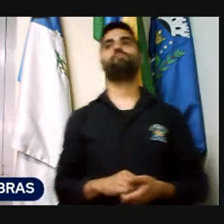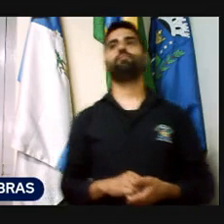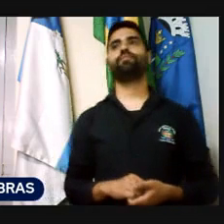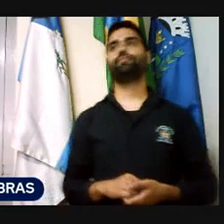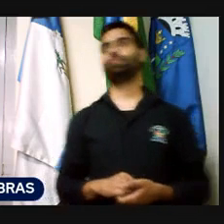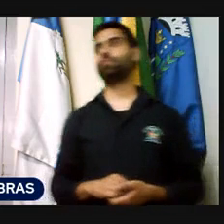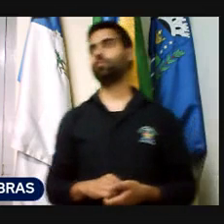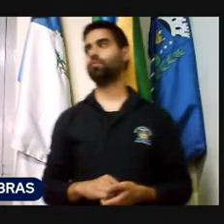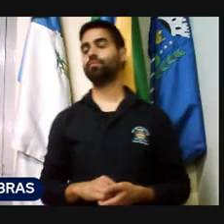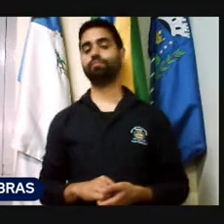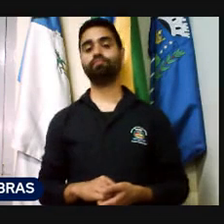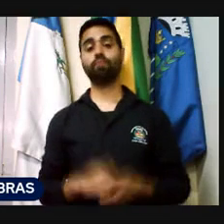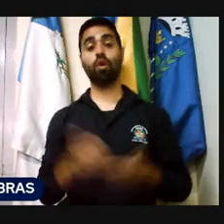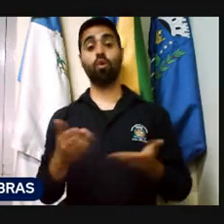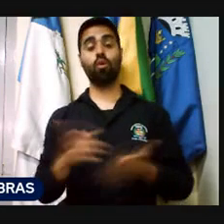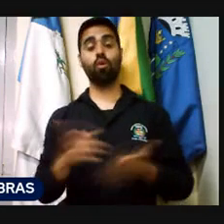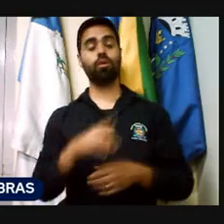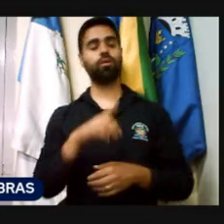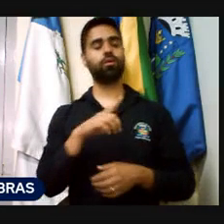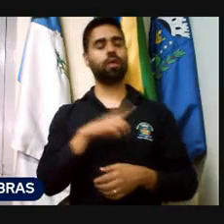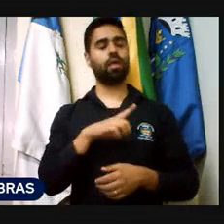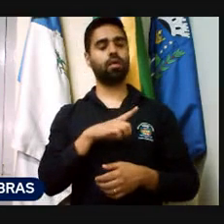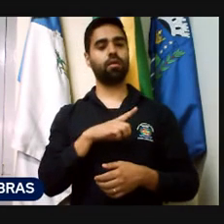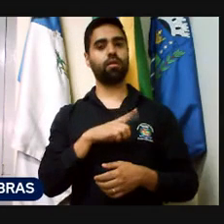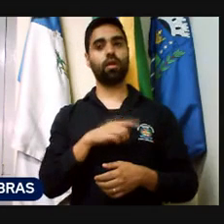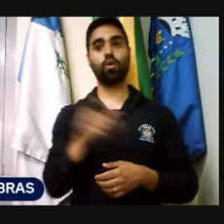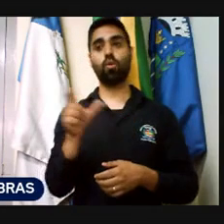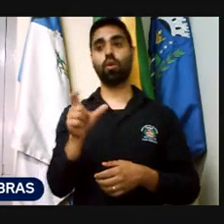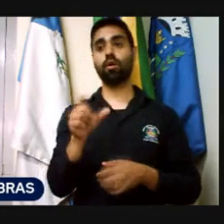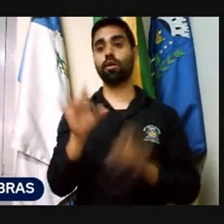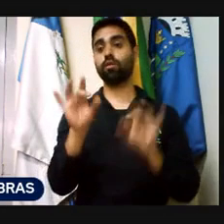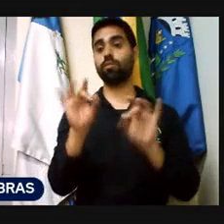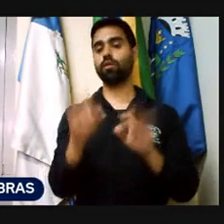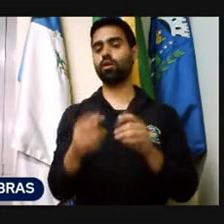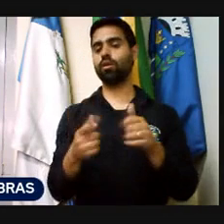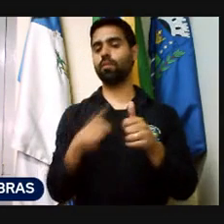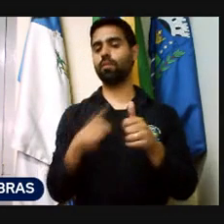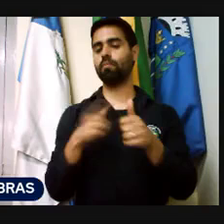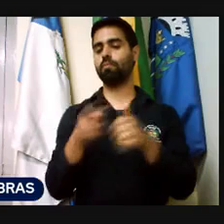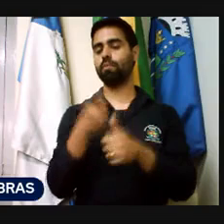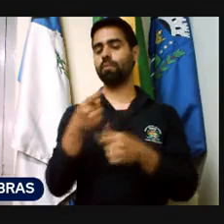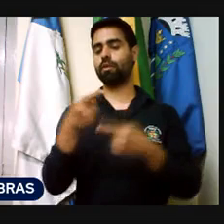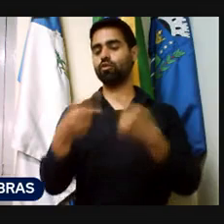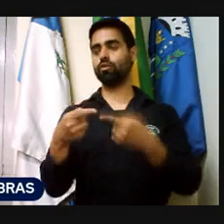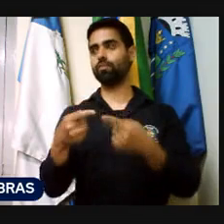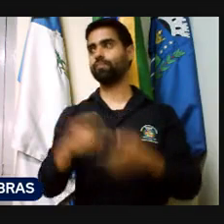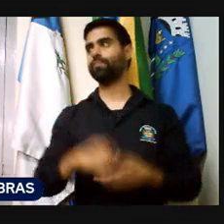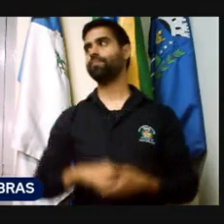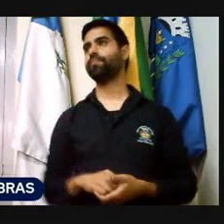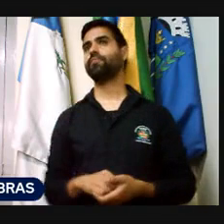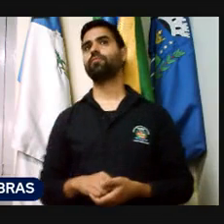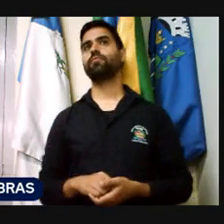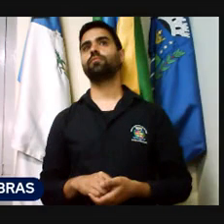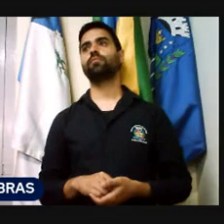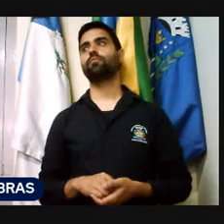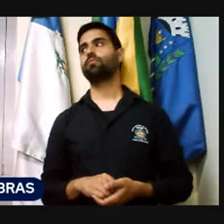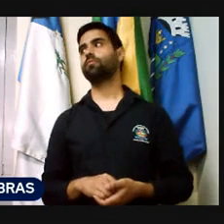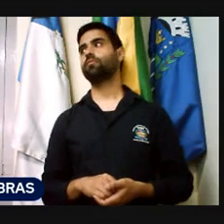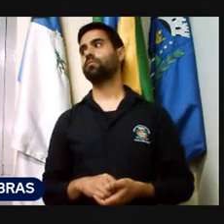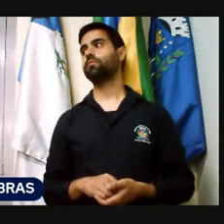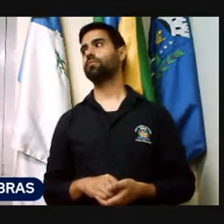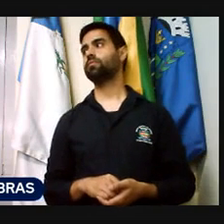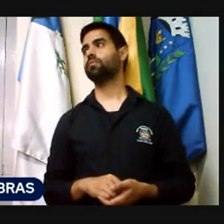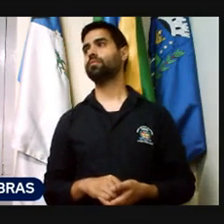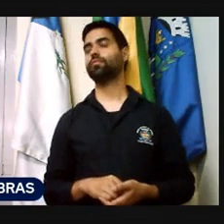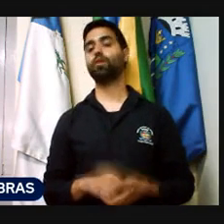Na ordem do dia, nós temos o crédito especial que está em primeira discussão. Em discussão, projeto de lei